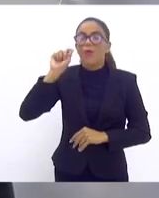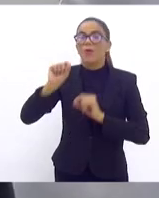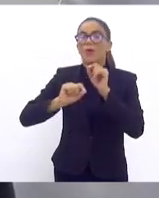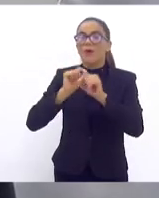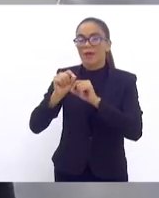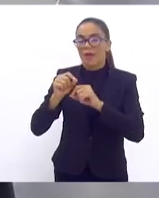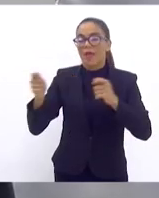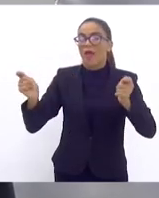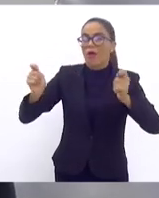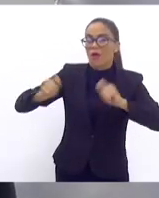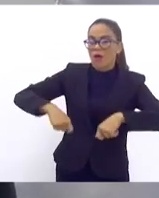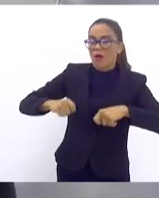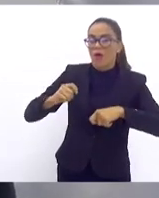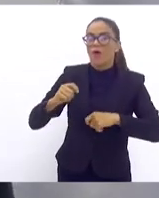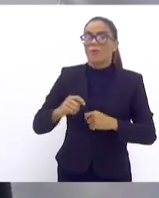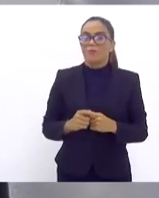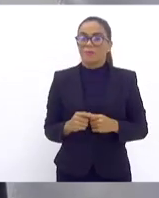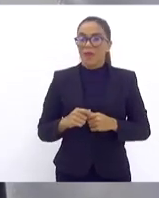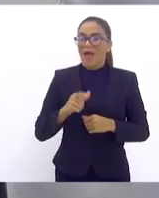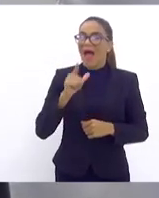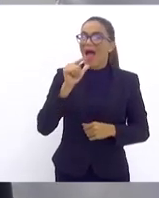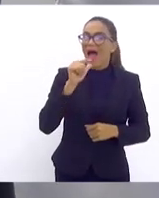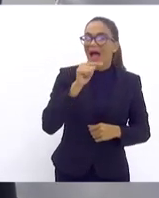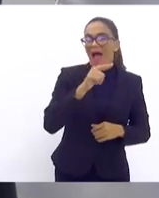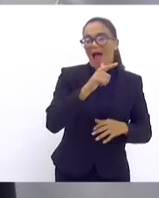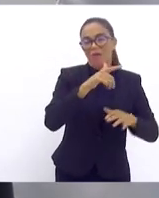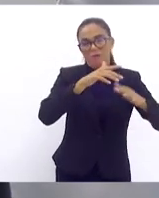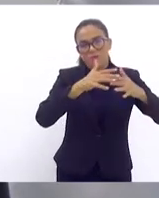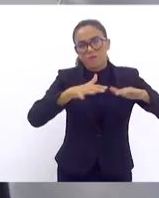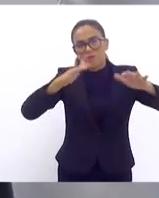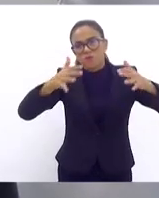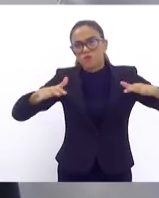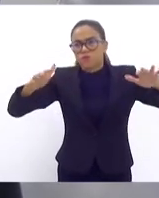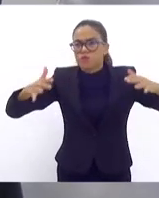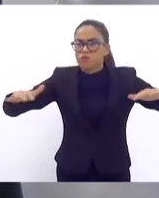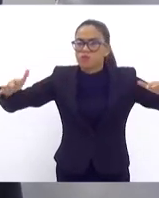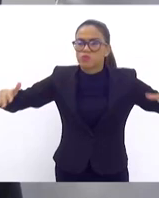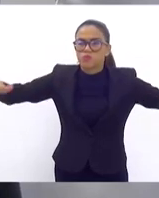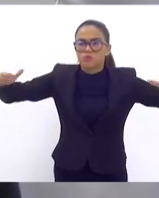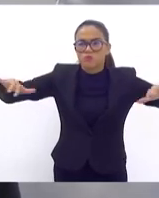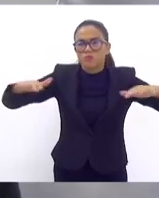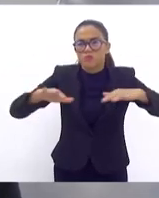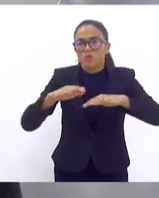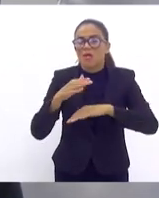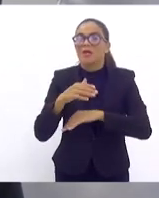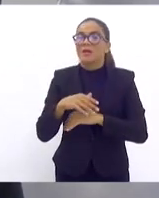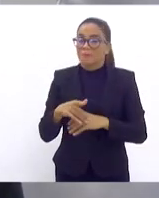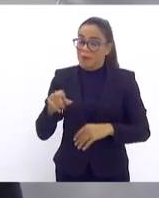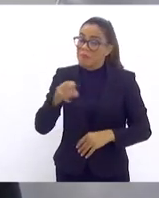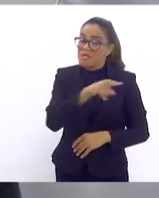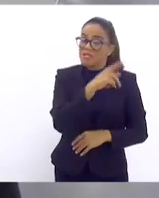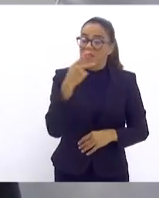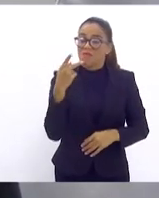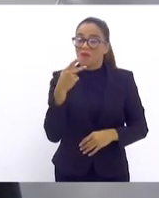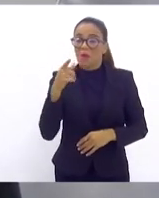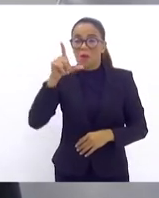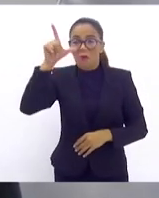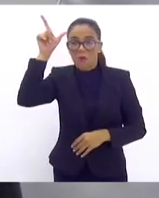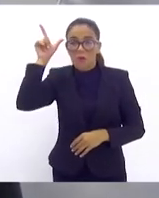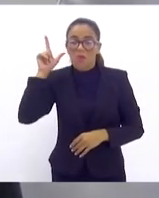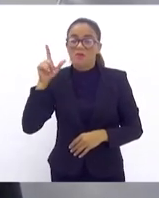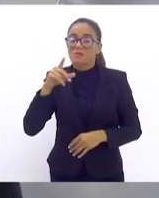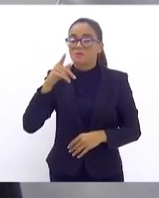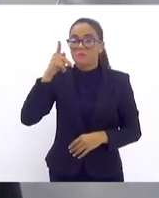razão. Embora as águas da Bahia sejam estadualizadas, mas assiste razão o deputado Luiz Paulo quando diz